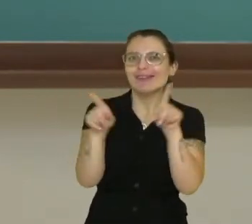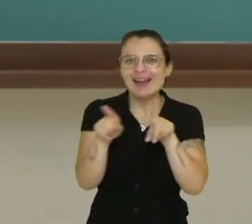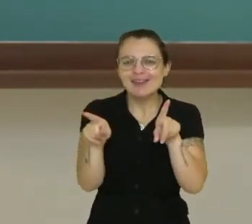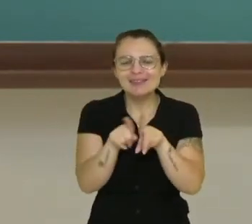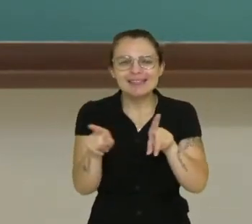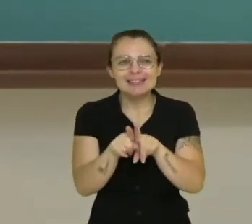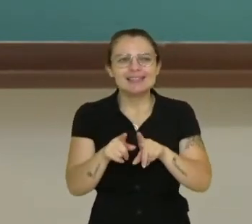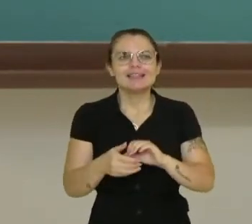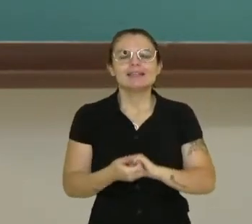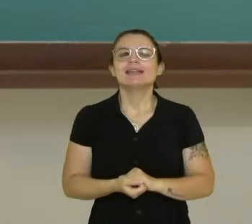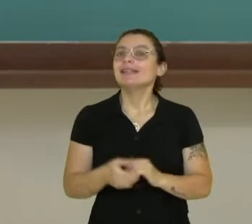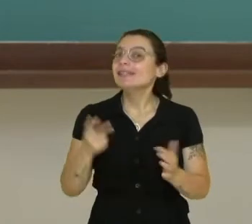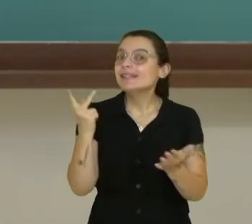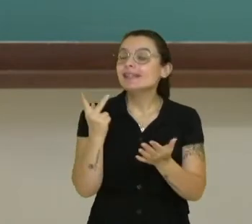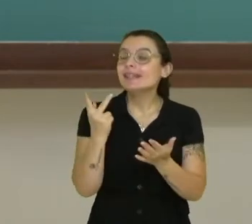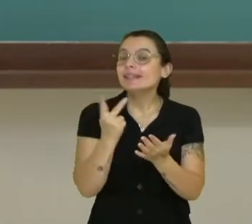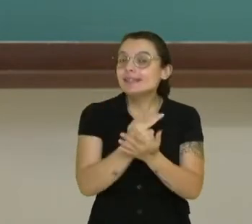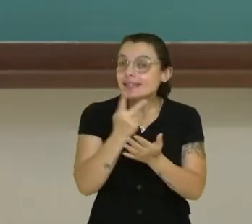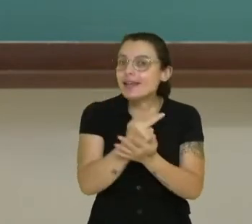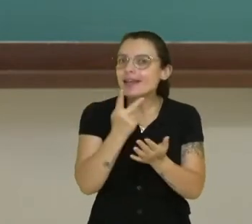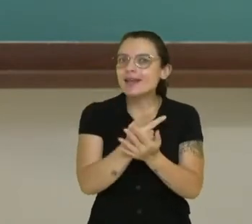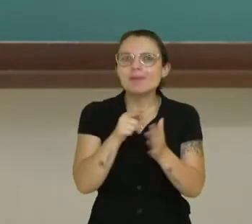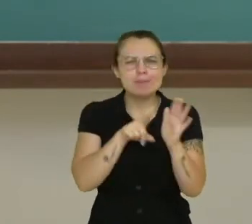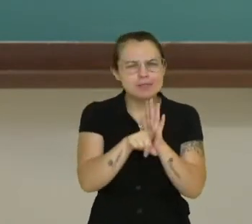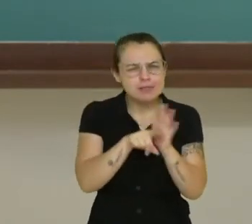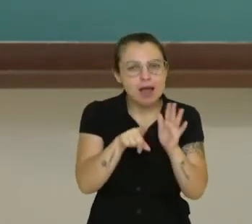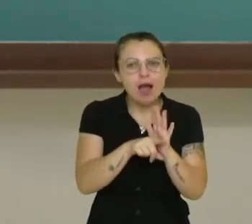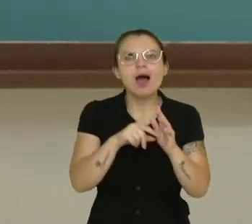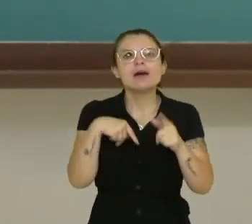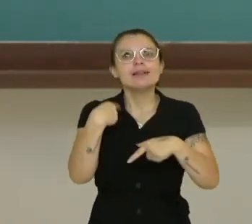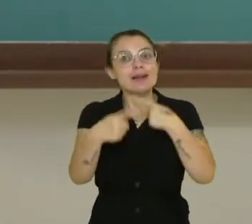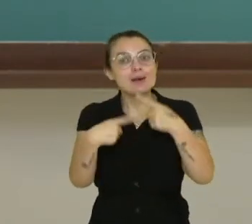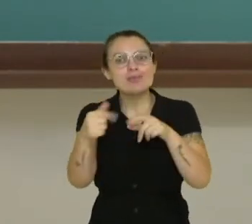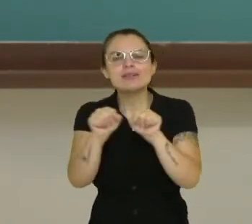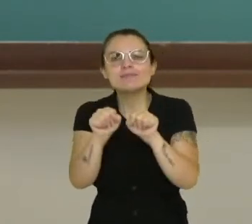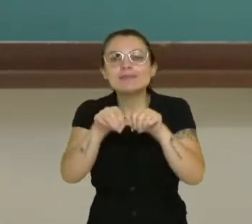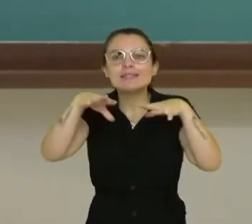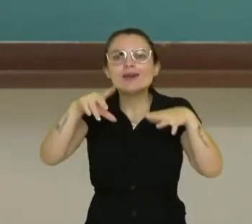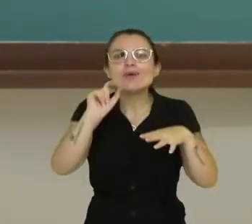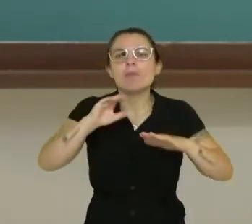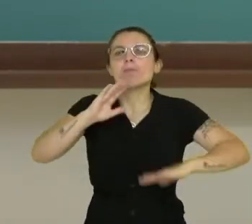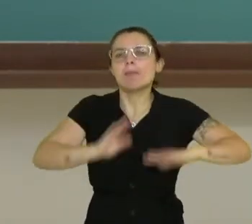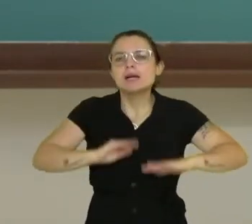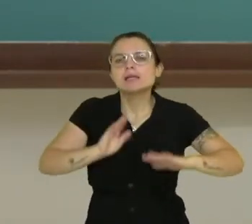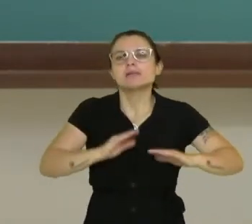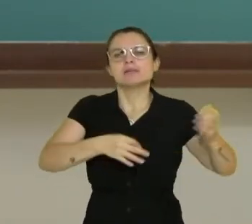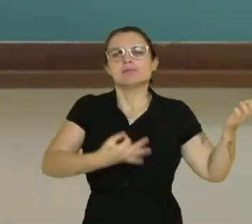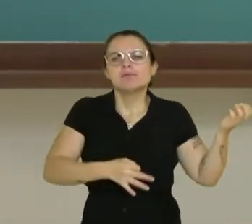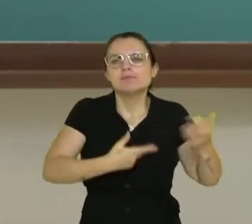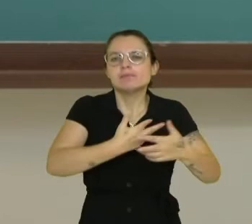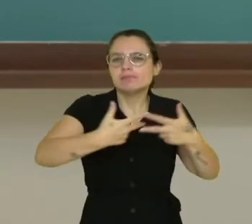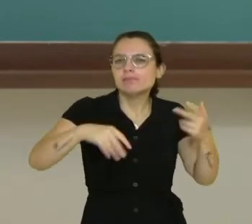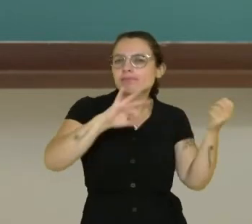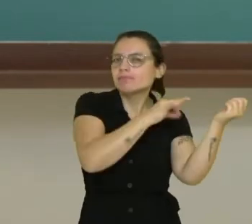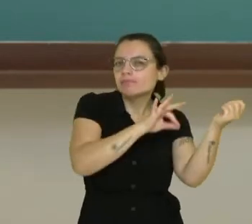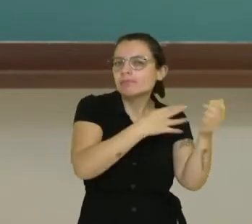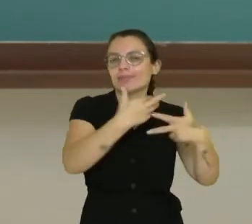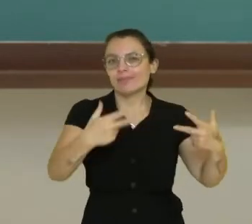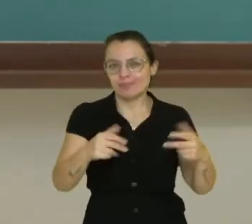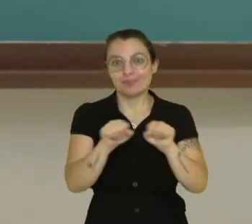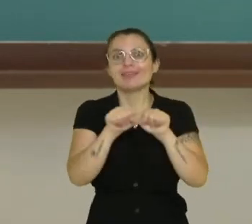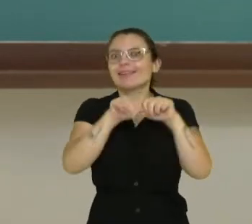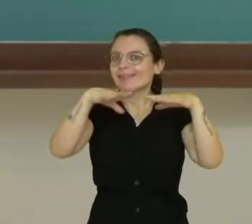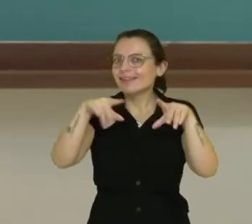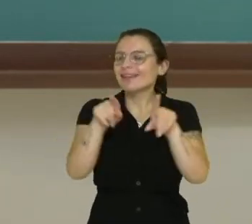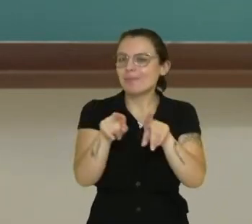de instrumentos produzidos por eles. Nós vamos ter também, nos tempos primitivos, o homem